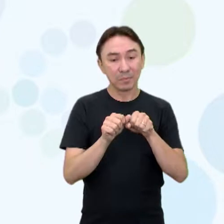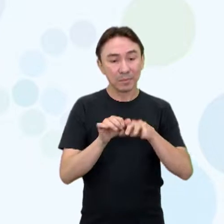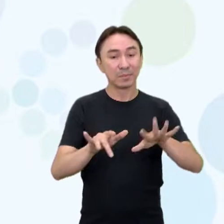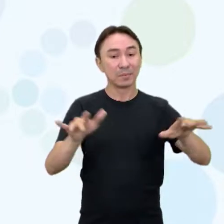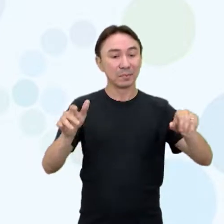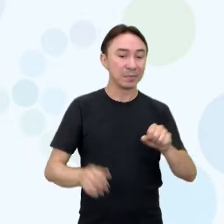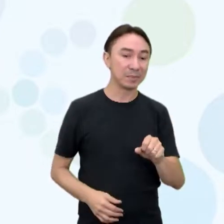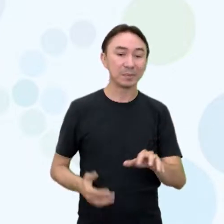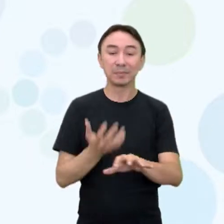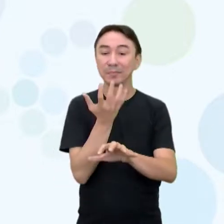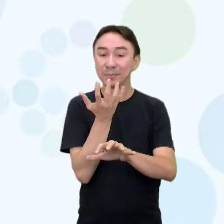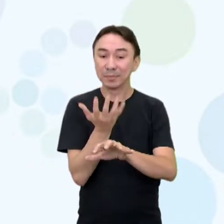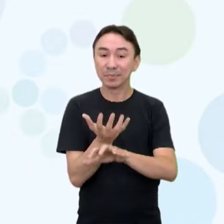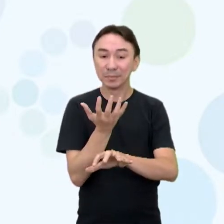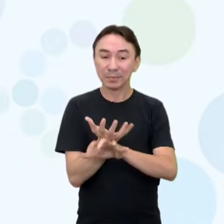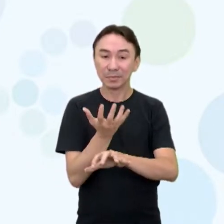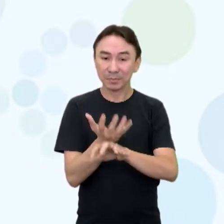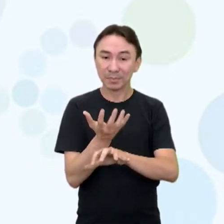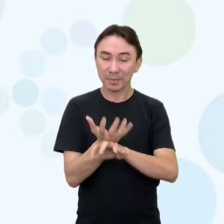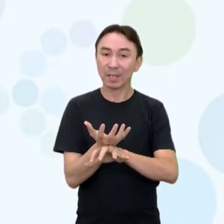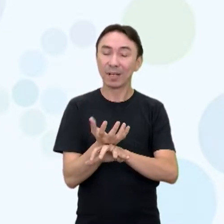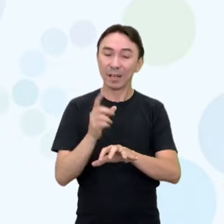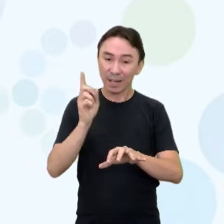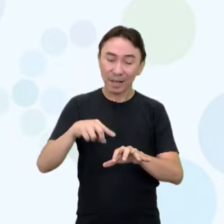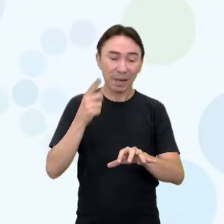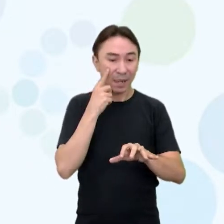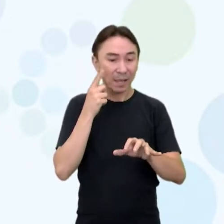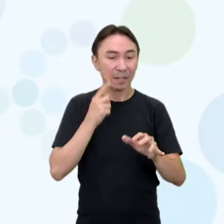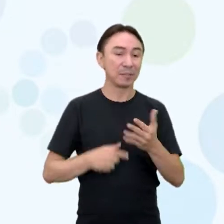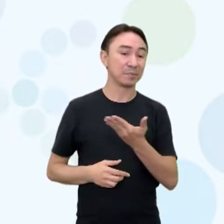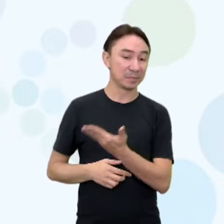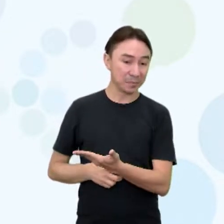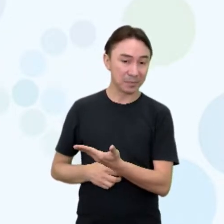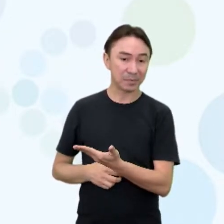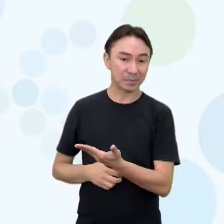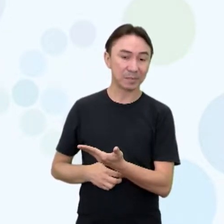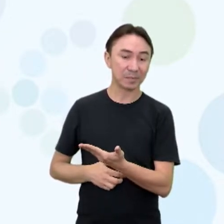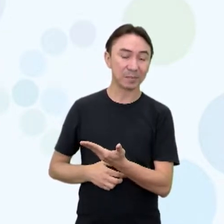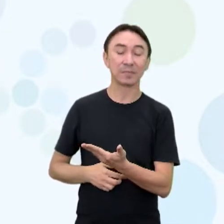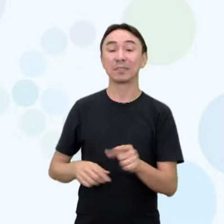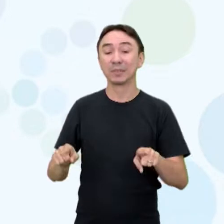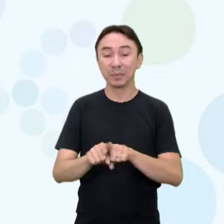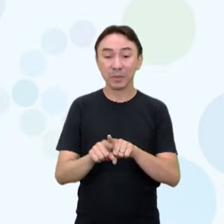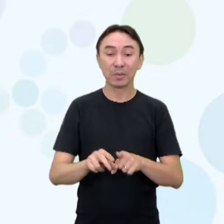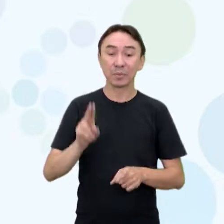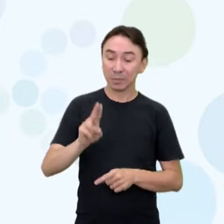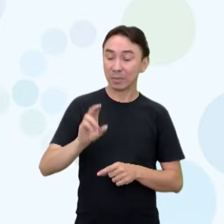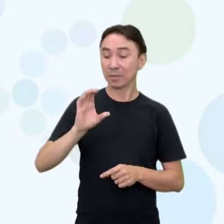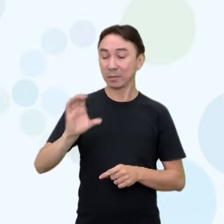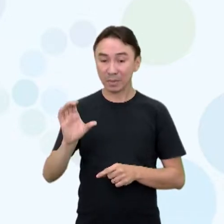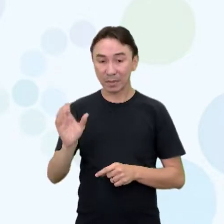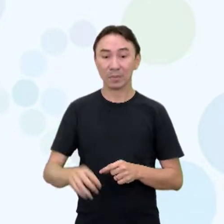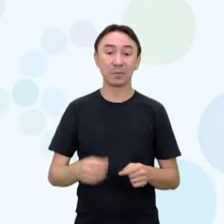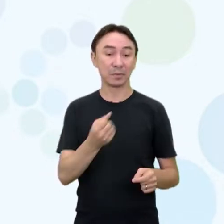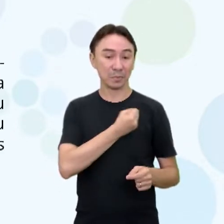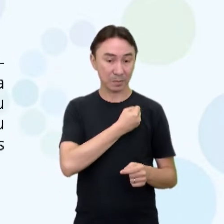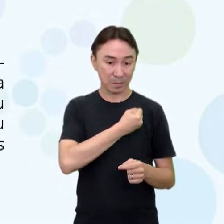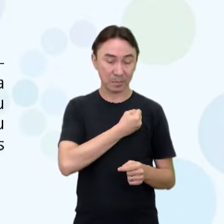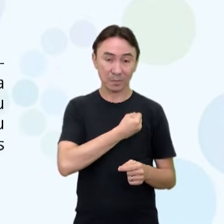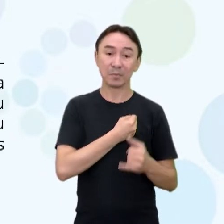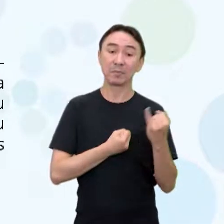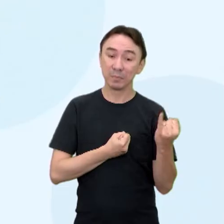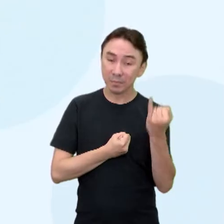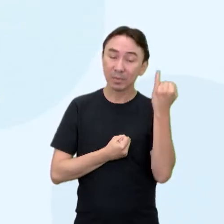pensamento econômico, nós estamos na atividade 2, o desenvolvimento 2, e a gente vai falar hoje